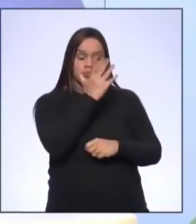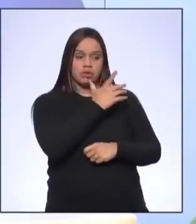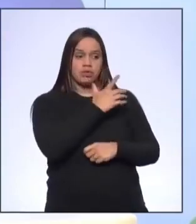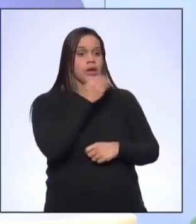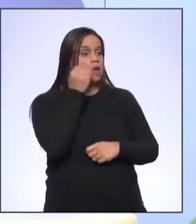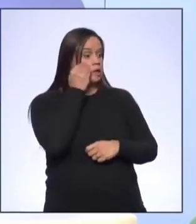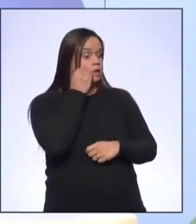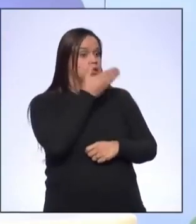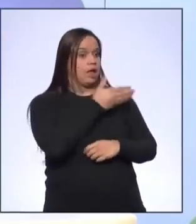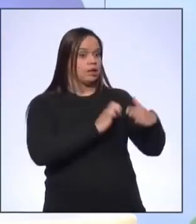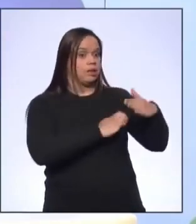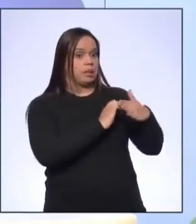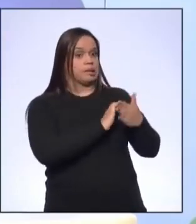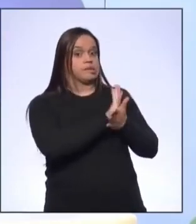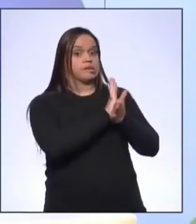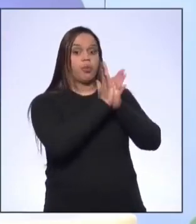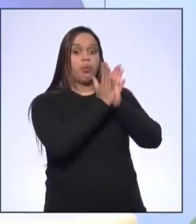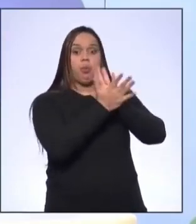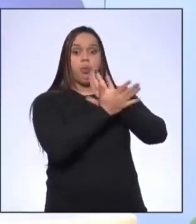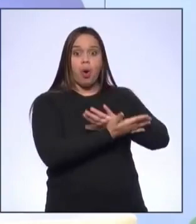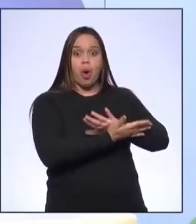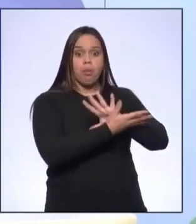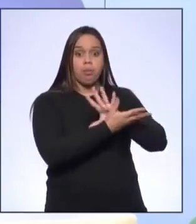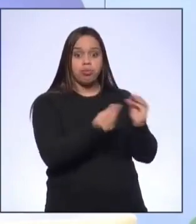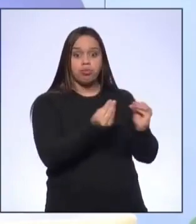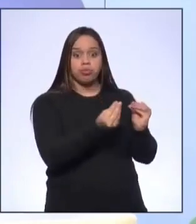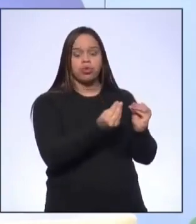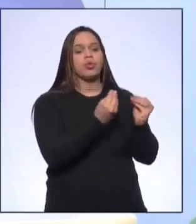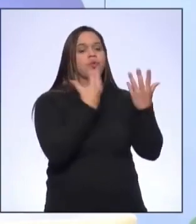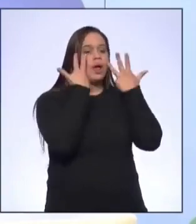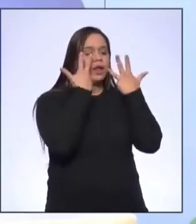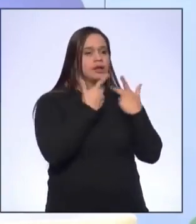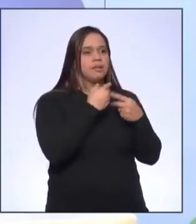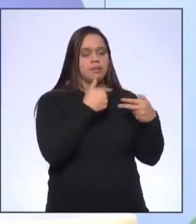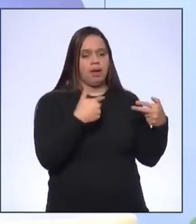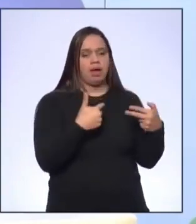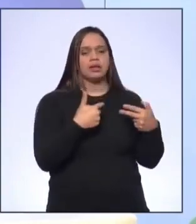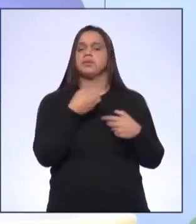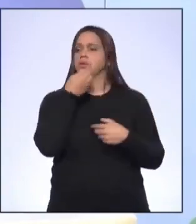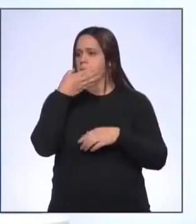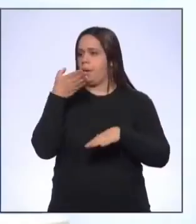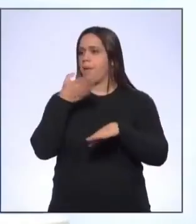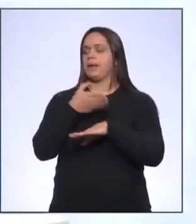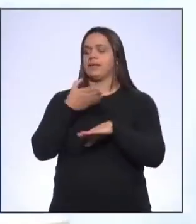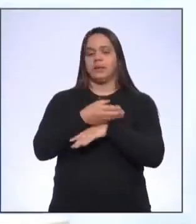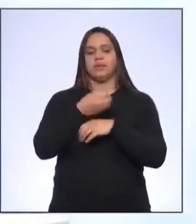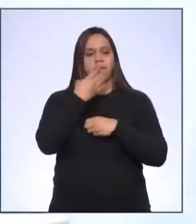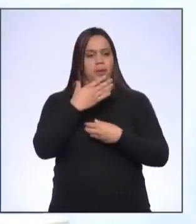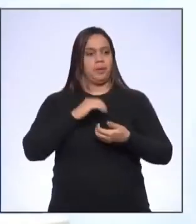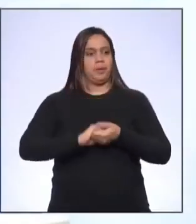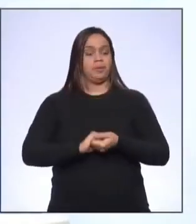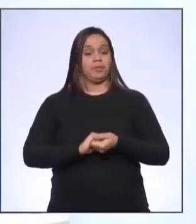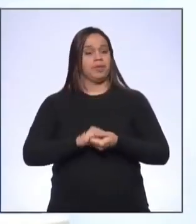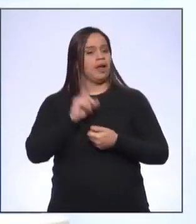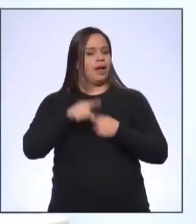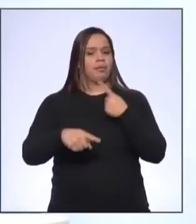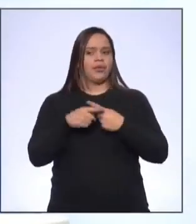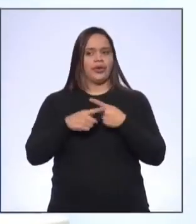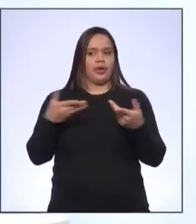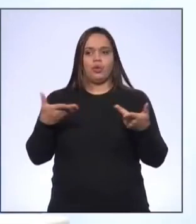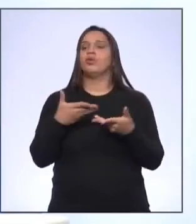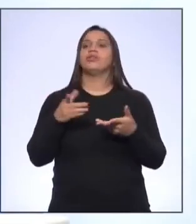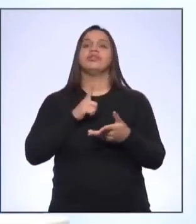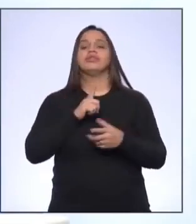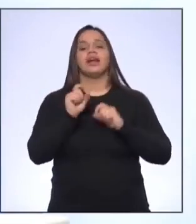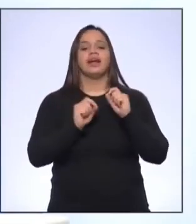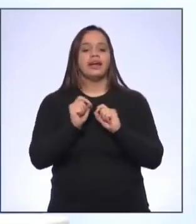Muito bem, muito bom mesmo. A participação e os argumentos, né, professor? É verdade, né? Não, porque hoje, sei lá, você tem lá os animais,